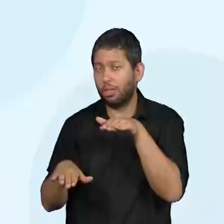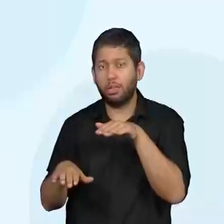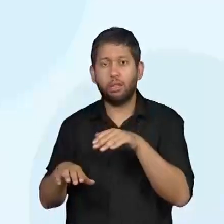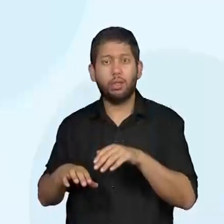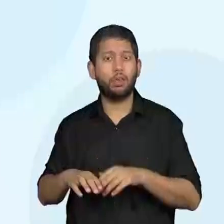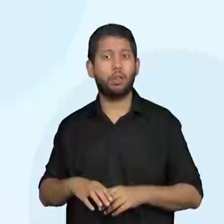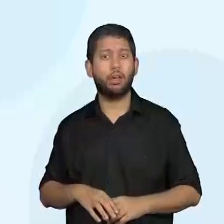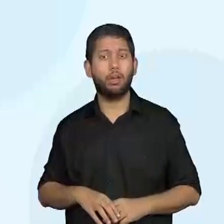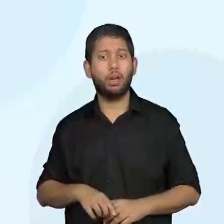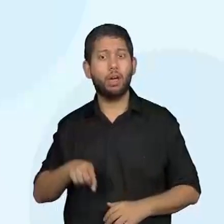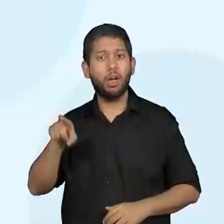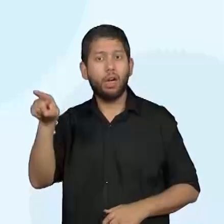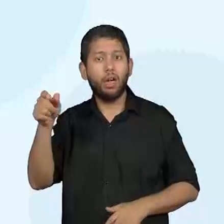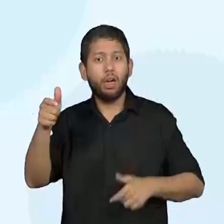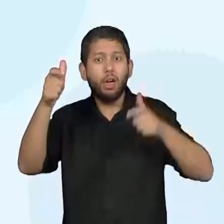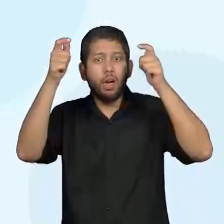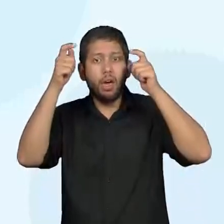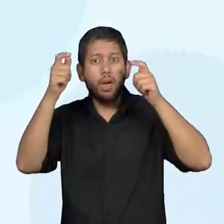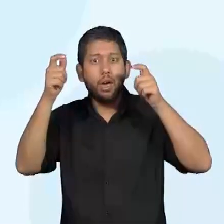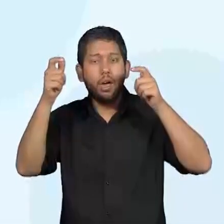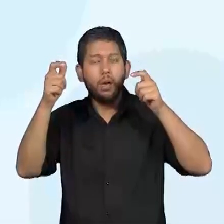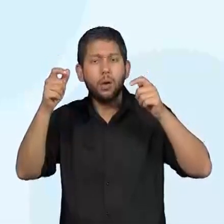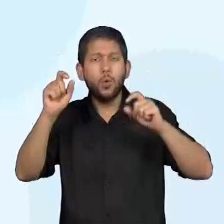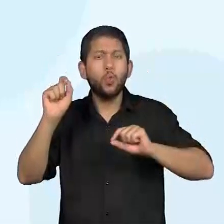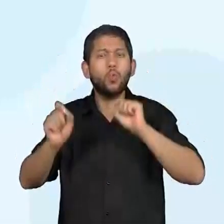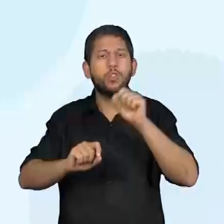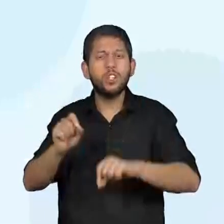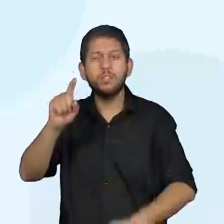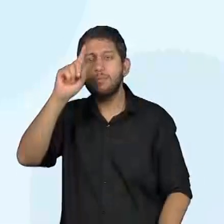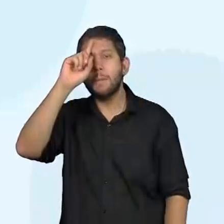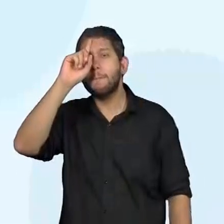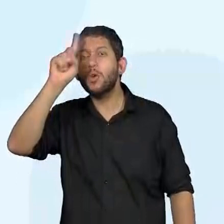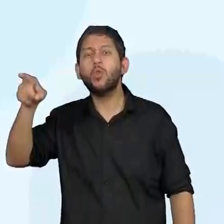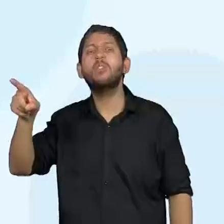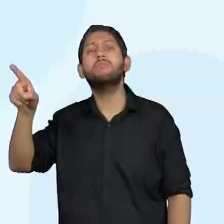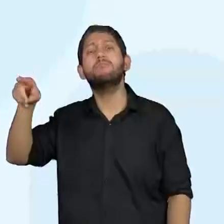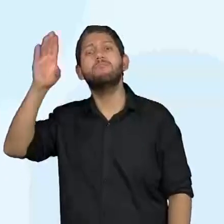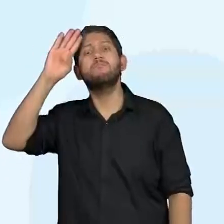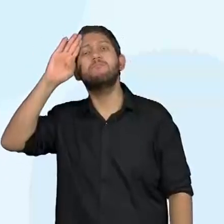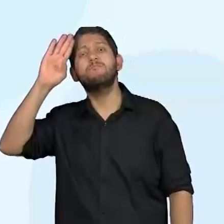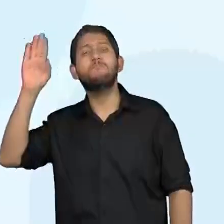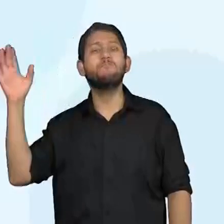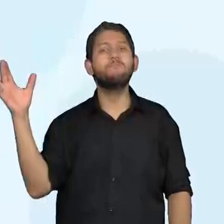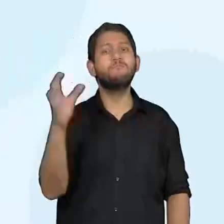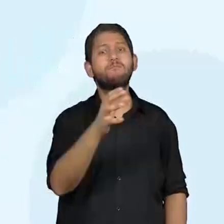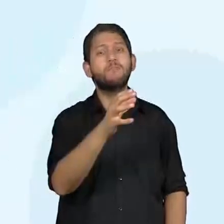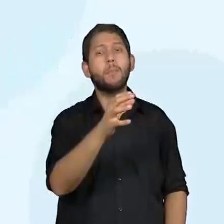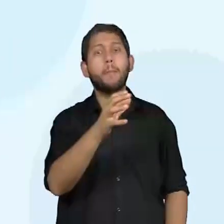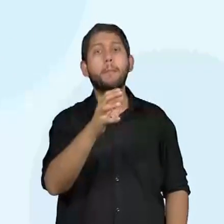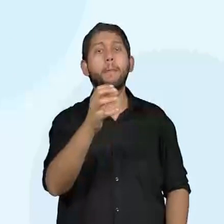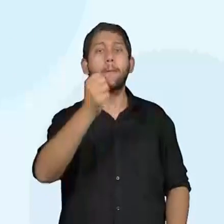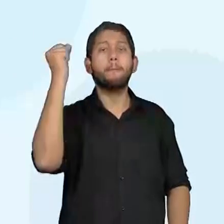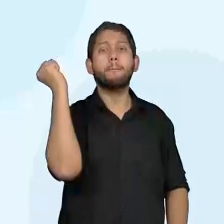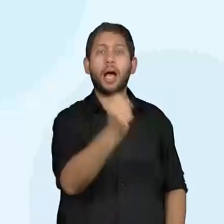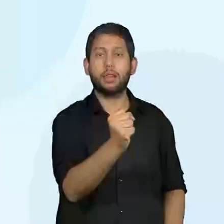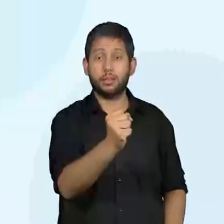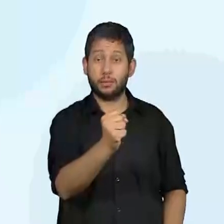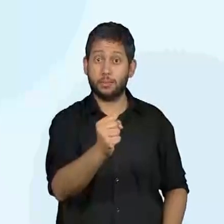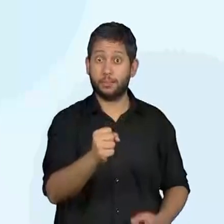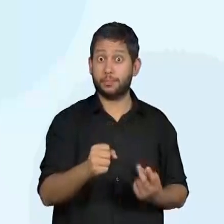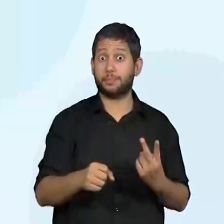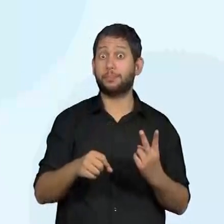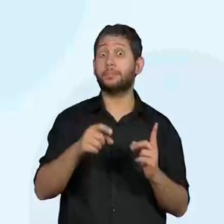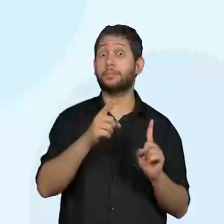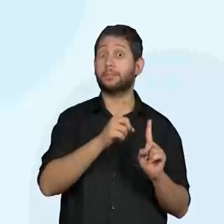Ouvindo isso, o rei mandou que matasse o primeiro e ordenou